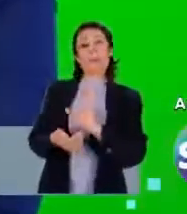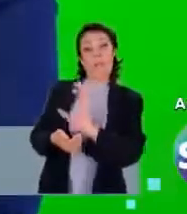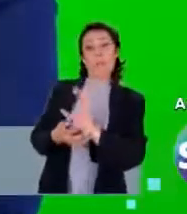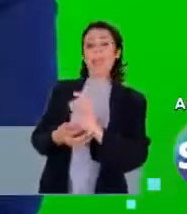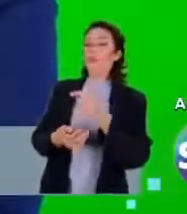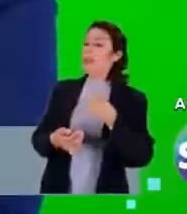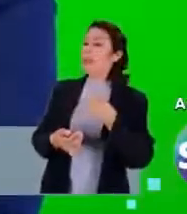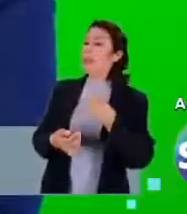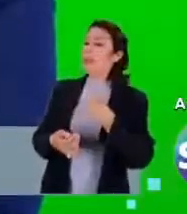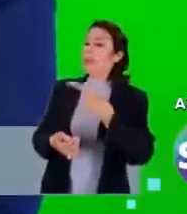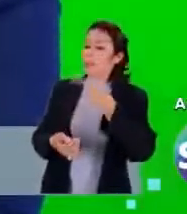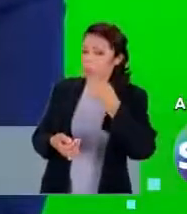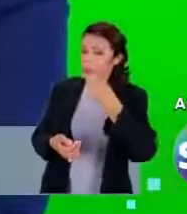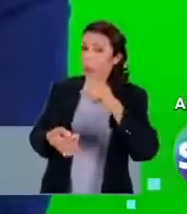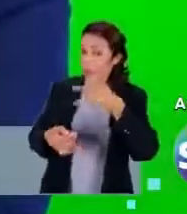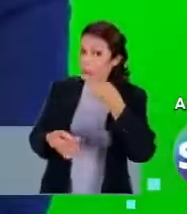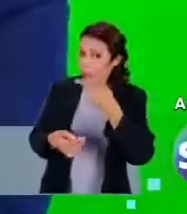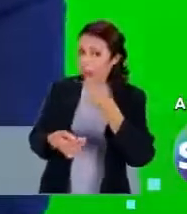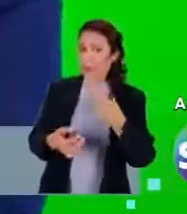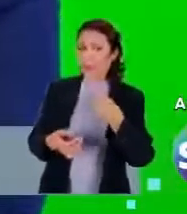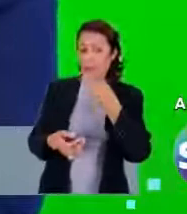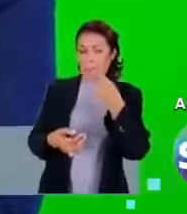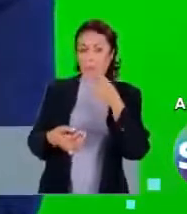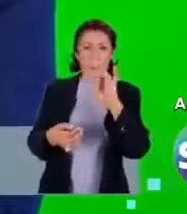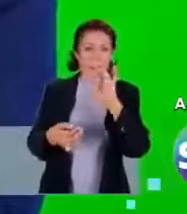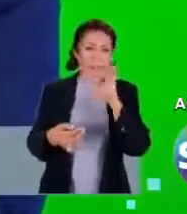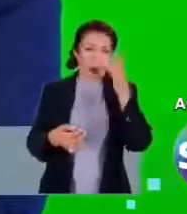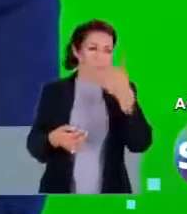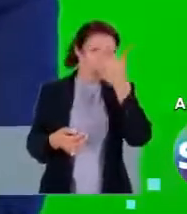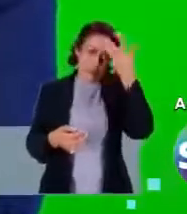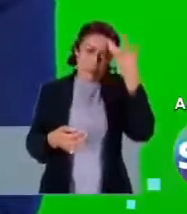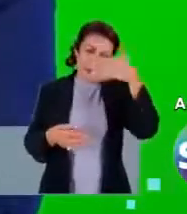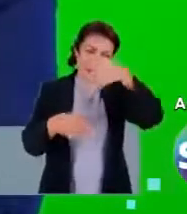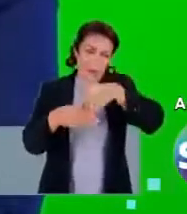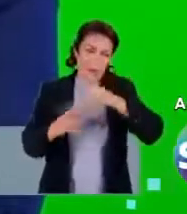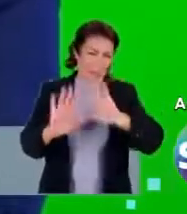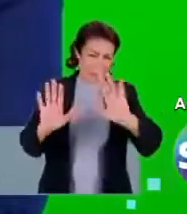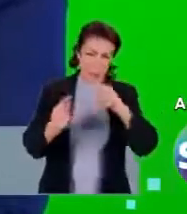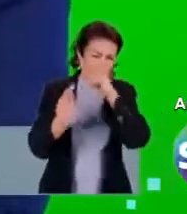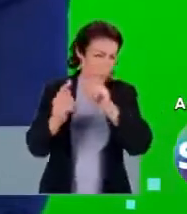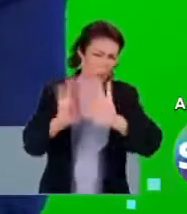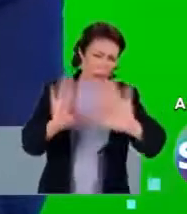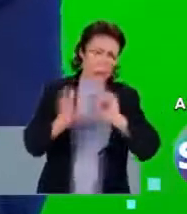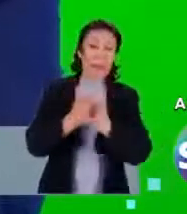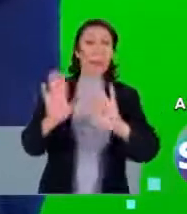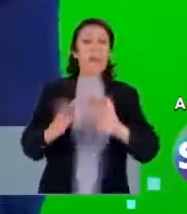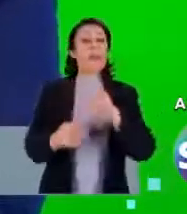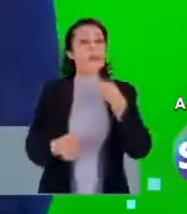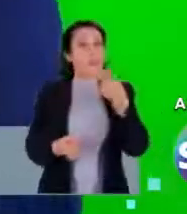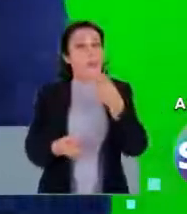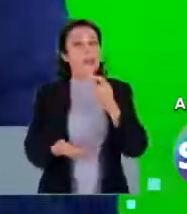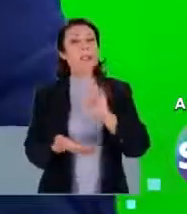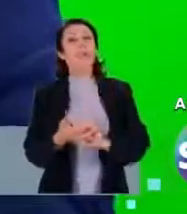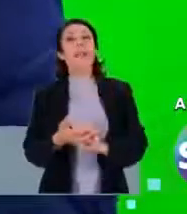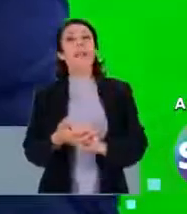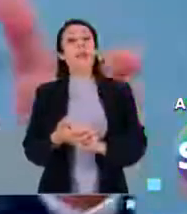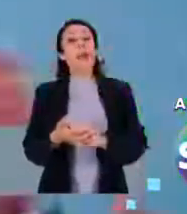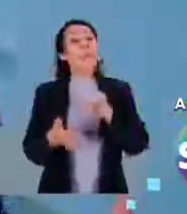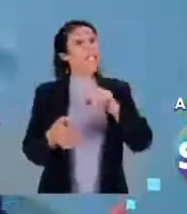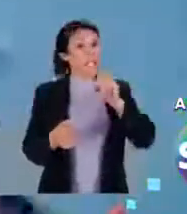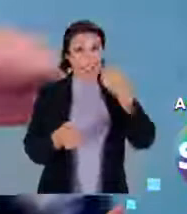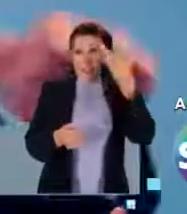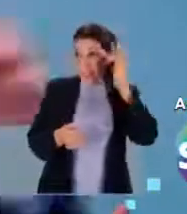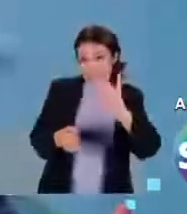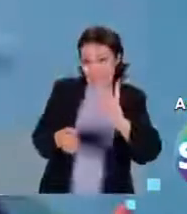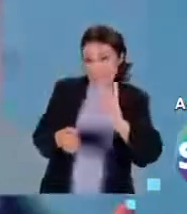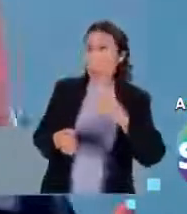aí eu queria dizer eu não tô aqui relatando para quem eu vou votar Não é esse objetivo mas eu tô dizendo mas se tiver indeciso eu quero